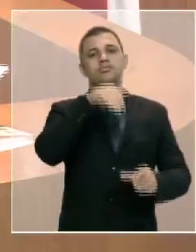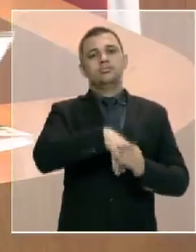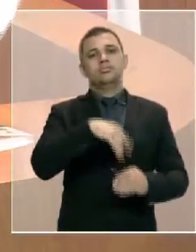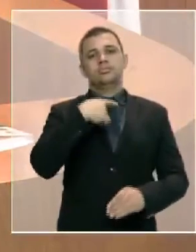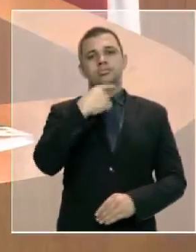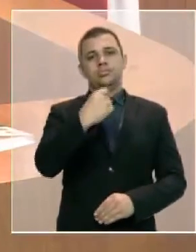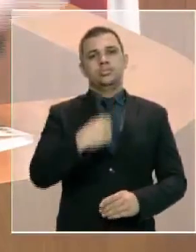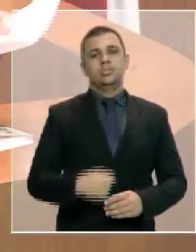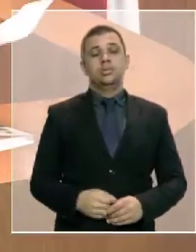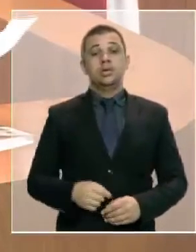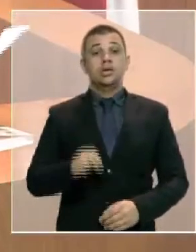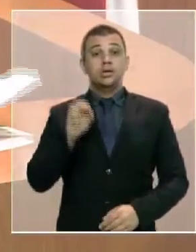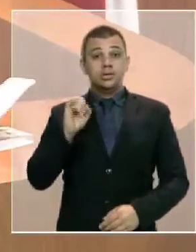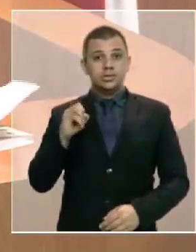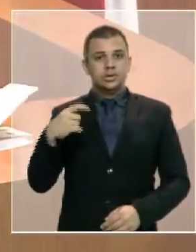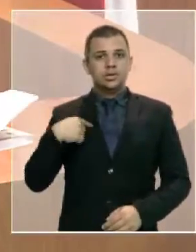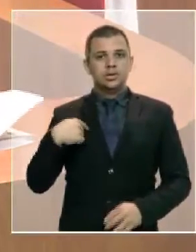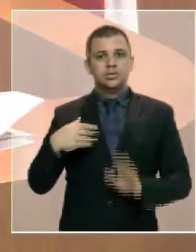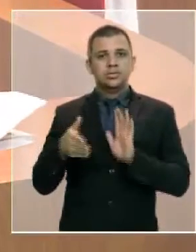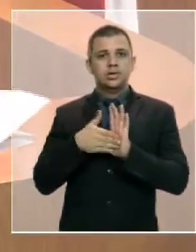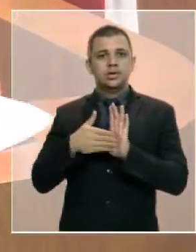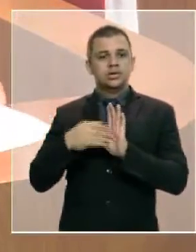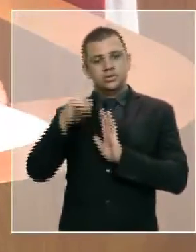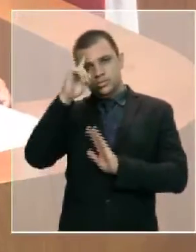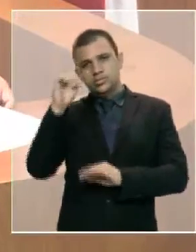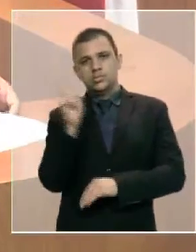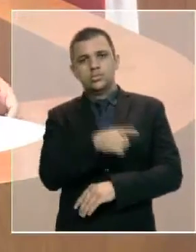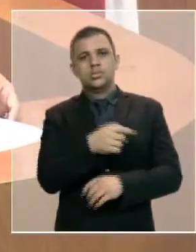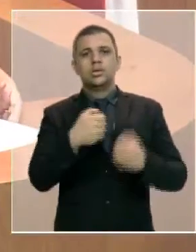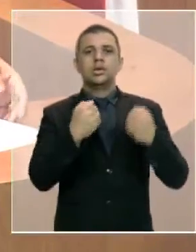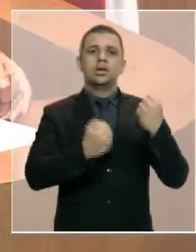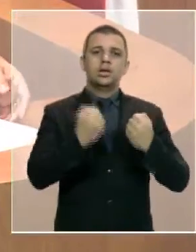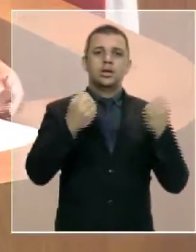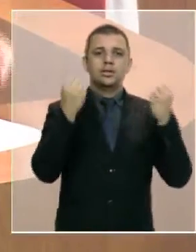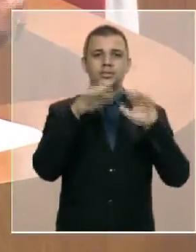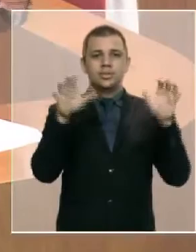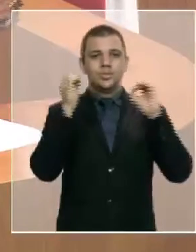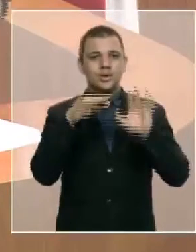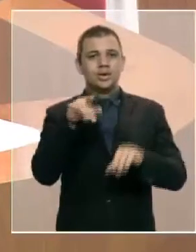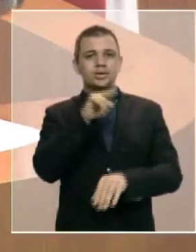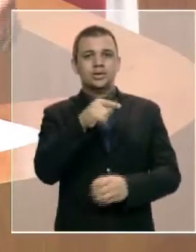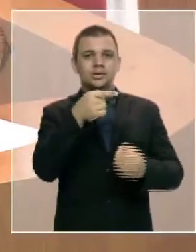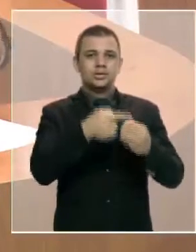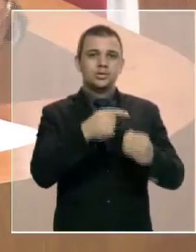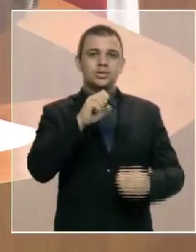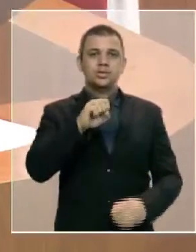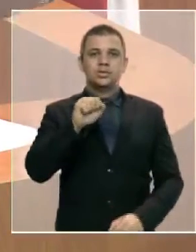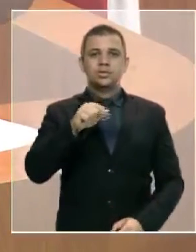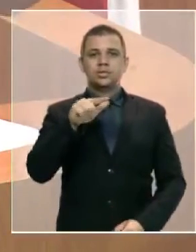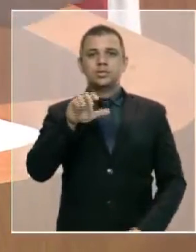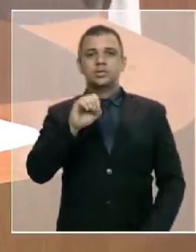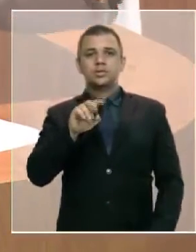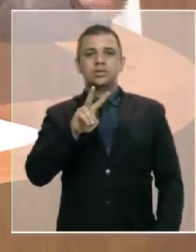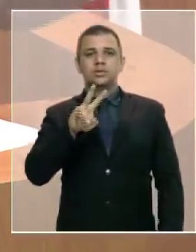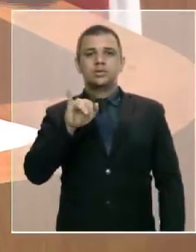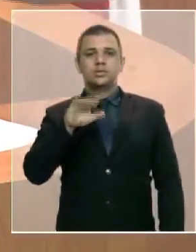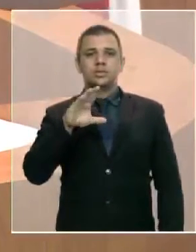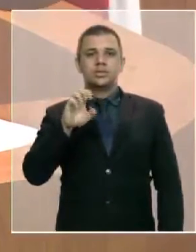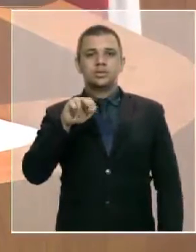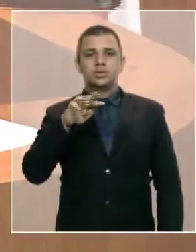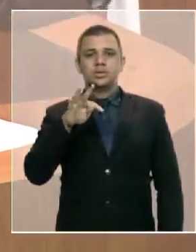quando eu indico uma ambulância para o município de São Vicente Ferre, o governador não pode chegar, eu não vou dar a ambulância para a prefeitura de São Vicente